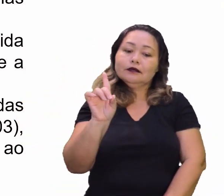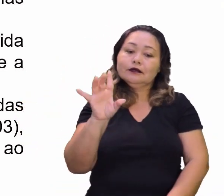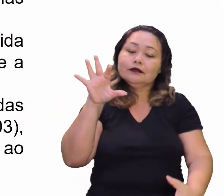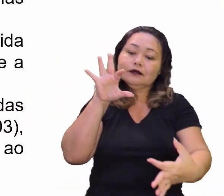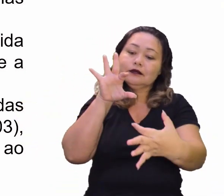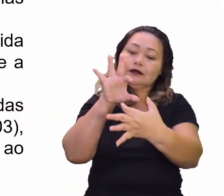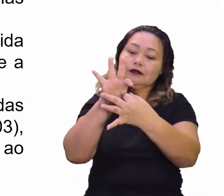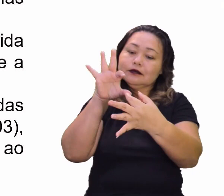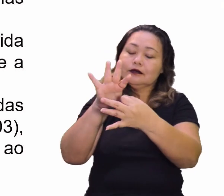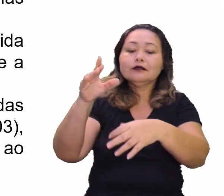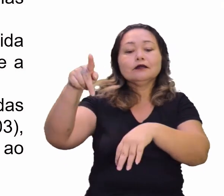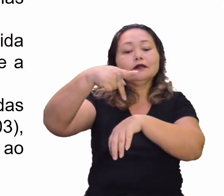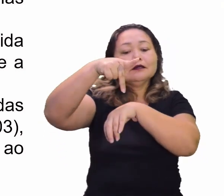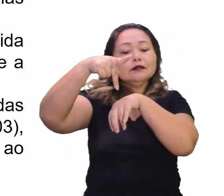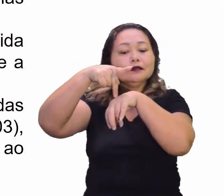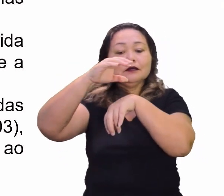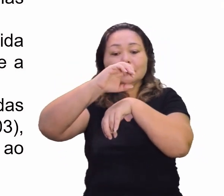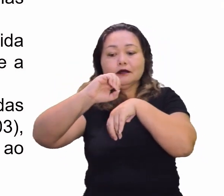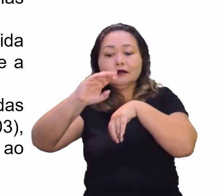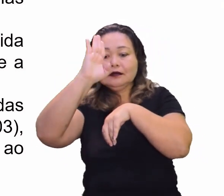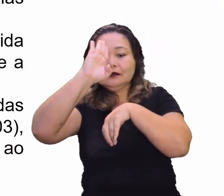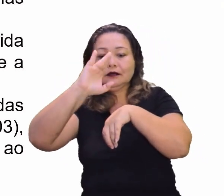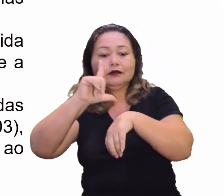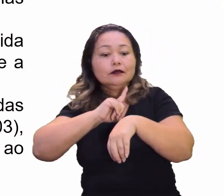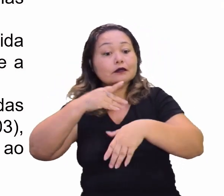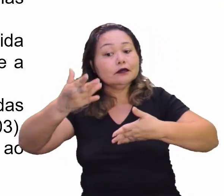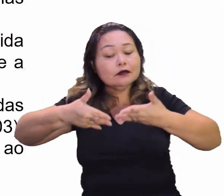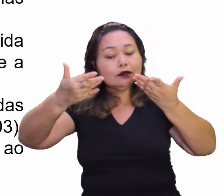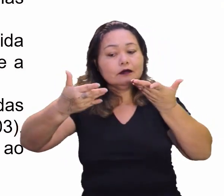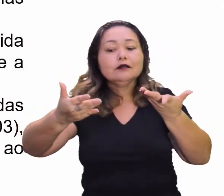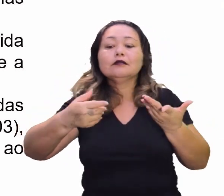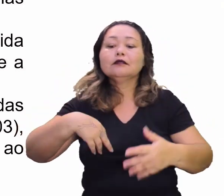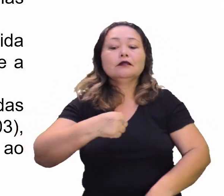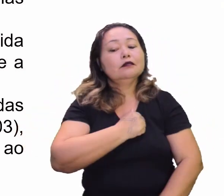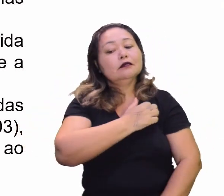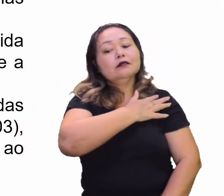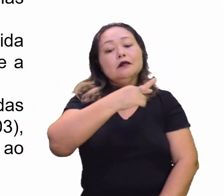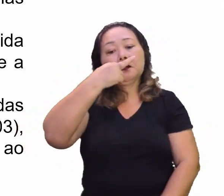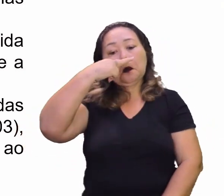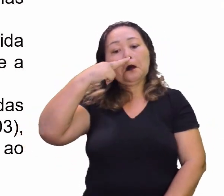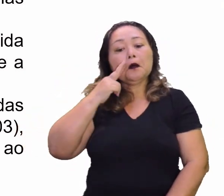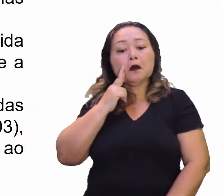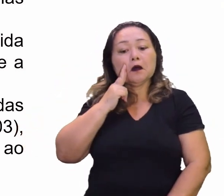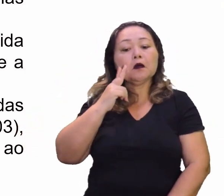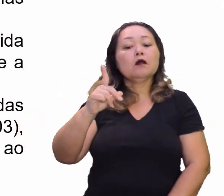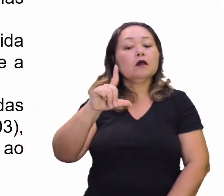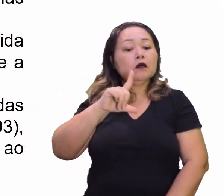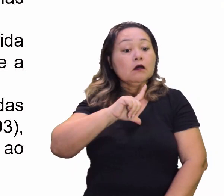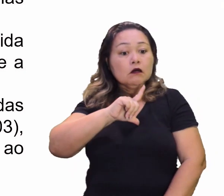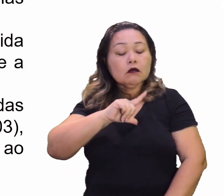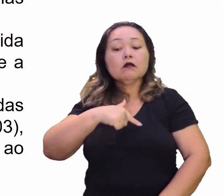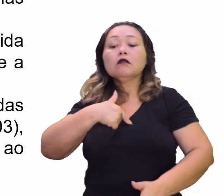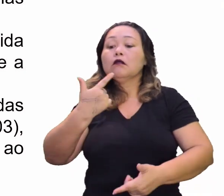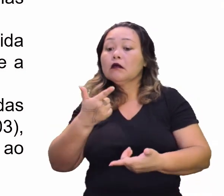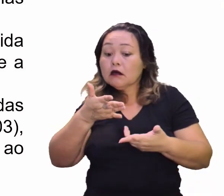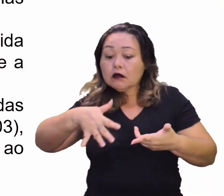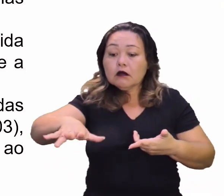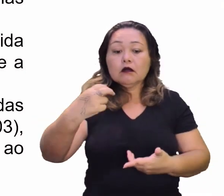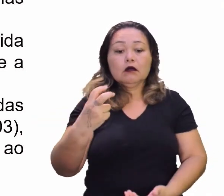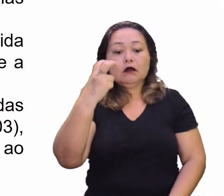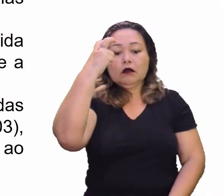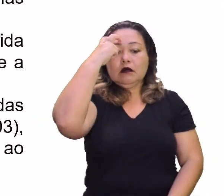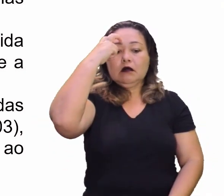D. A integração nacional do Oeste brasileiro, promovida por Marechal Rondon, afetou